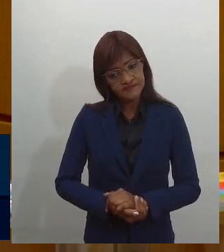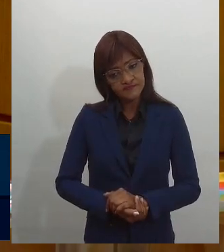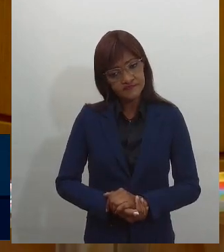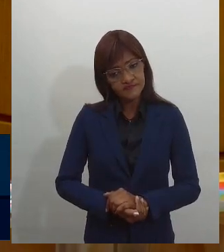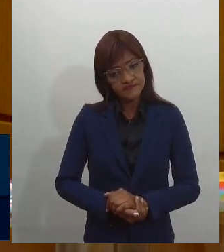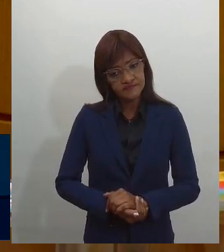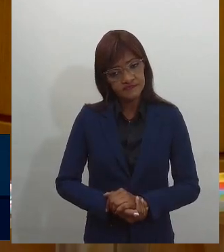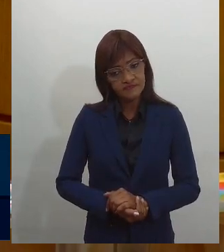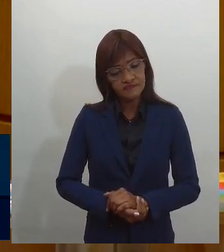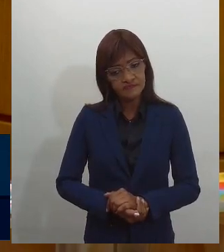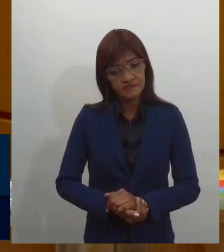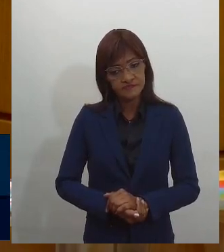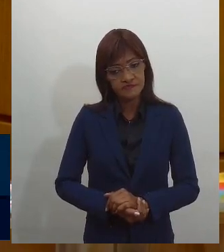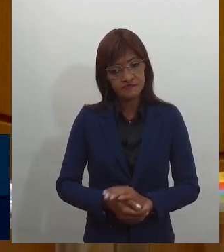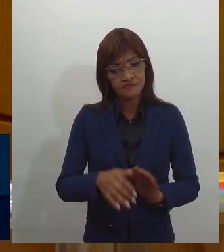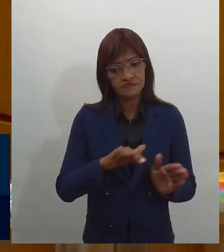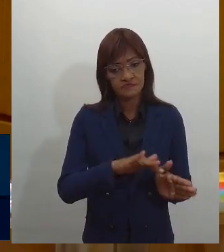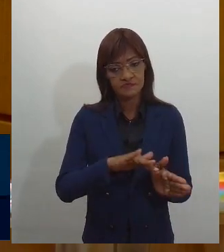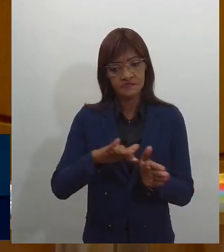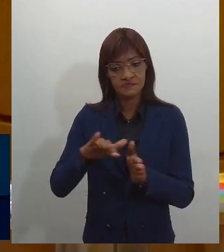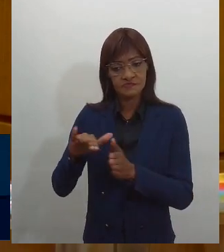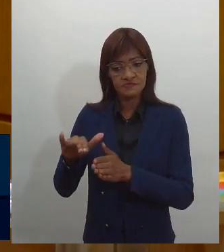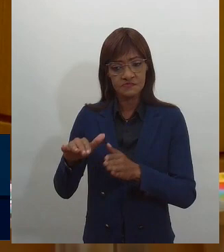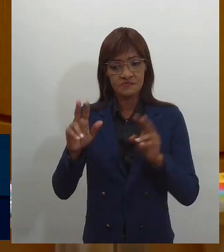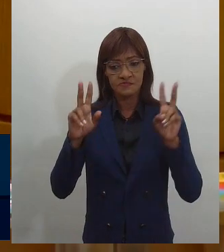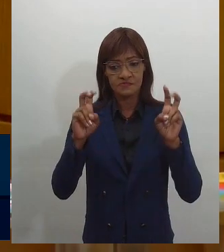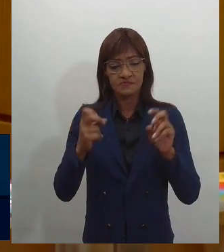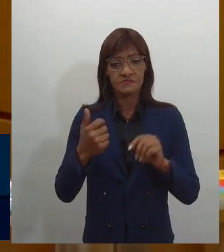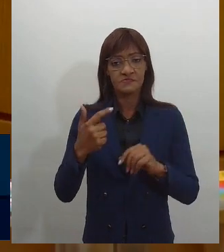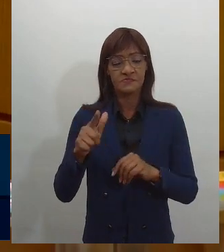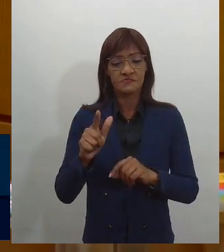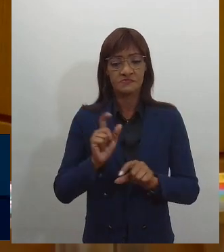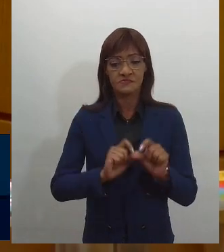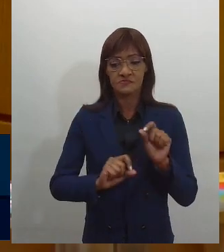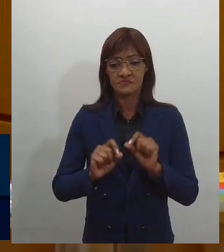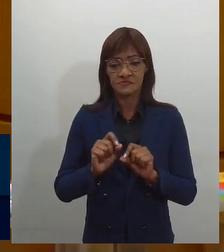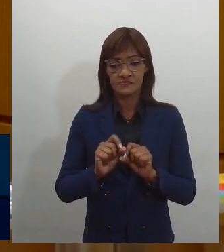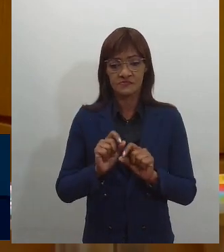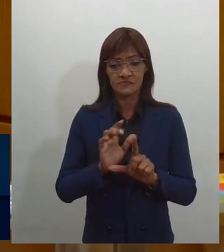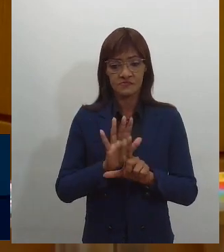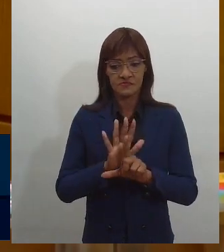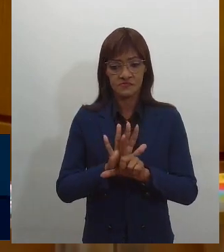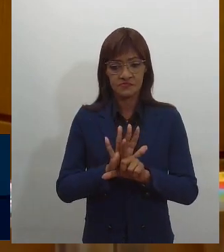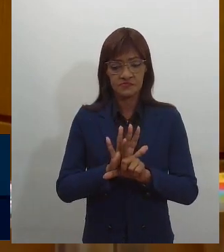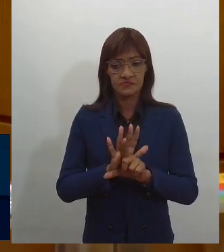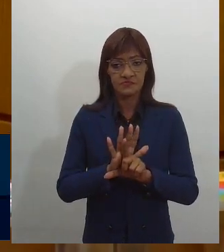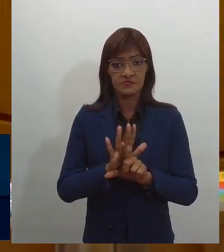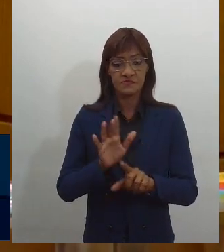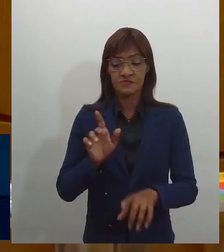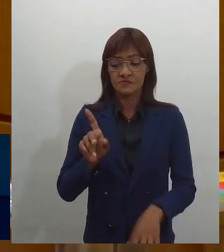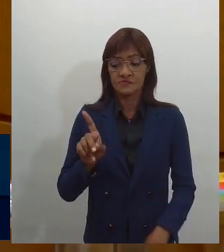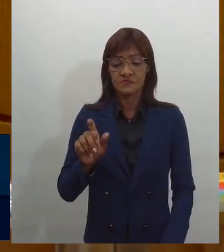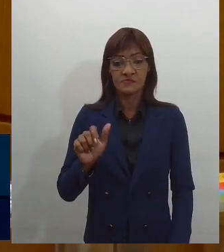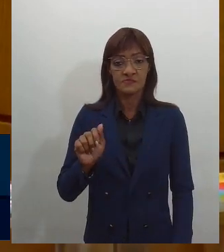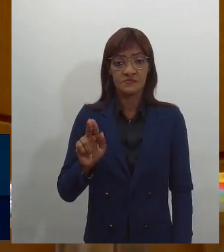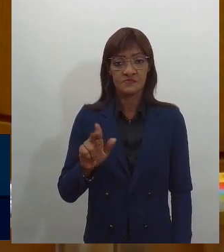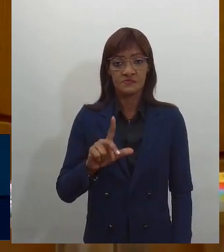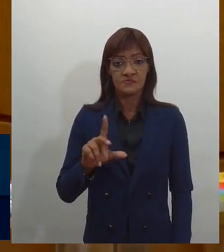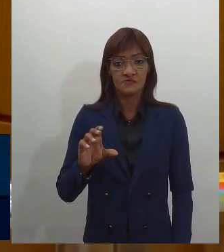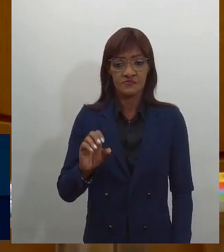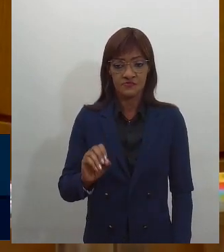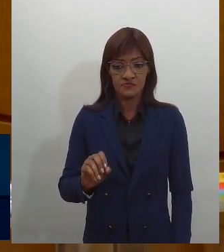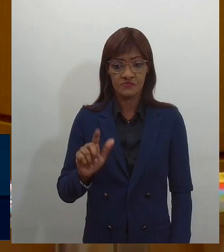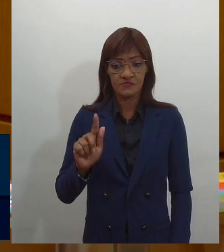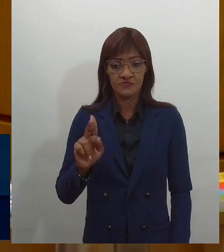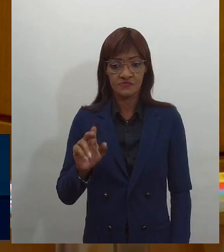Outro assunto que eu vou trazer aqui é sobre a lei Paulo Gustavo, que também envolve a questão da